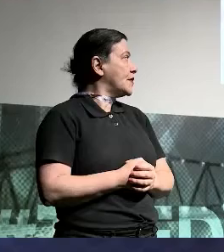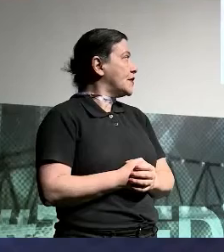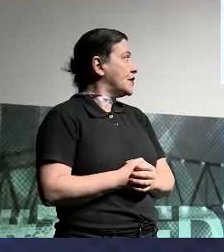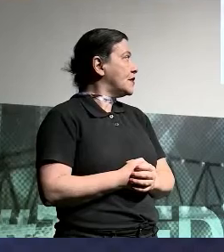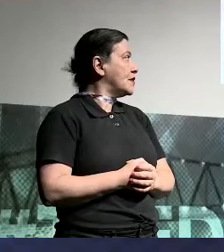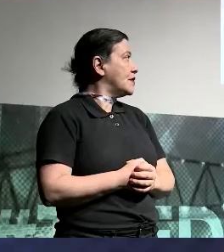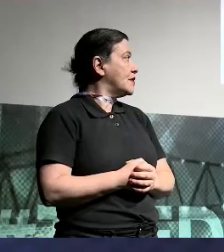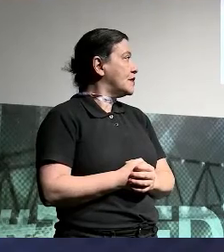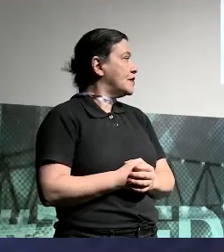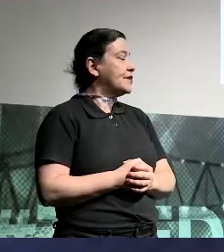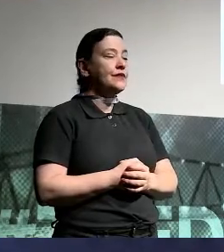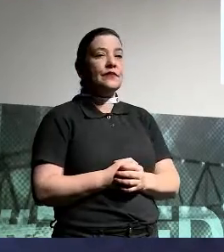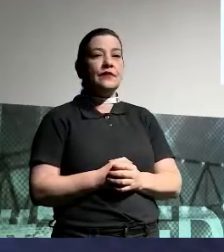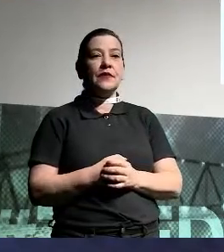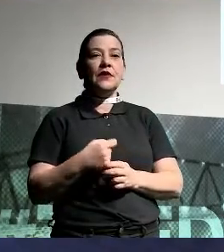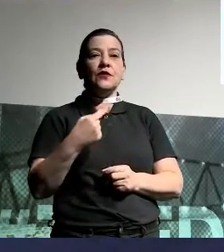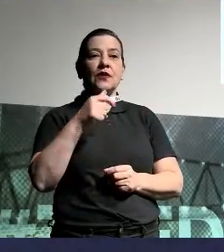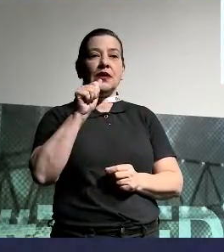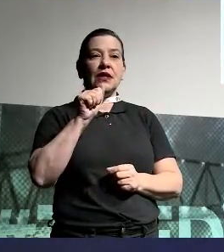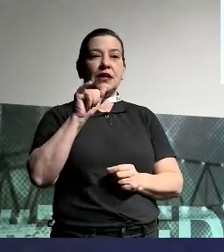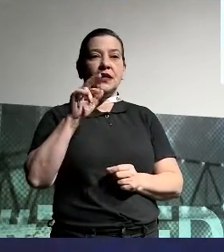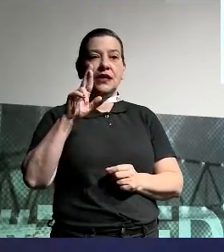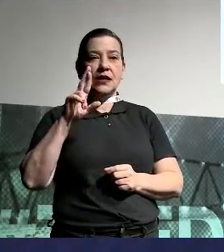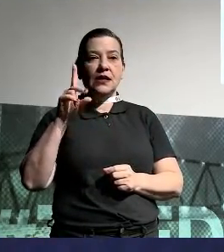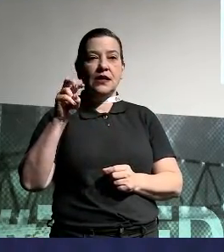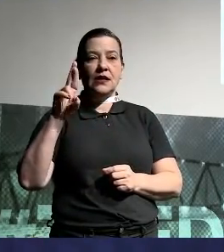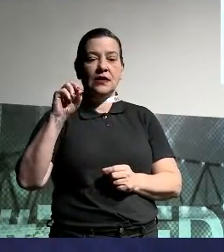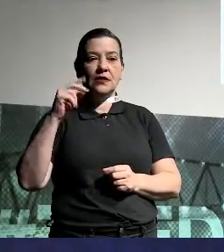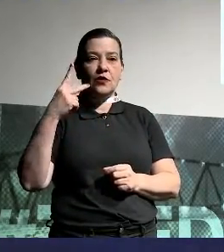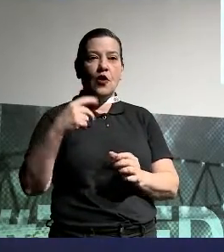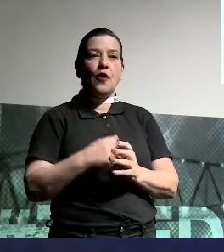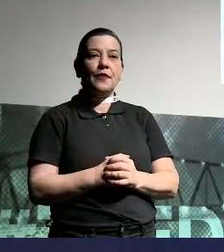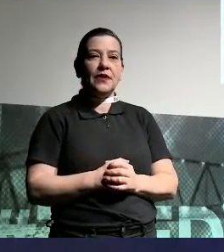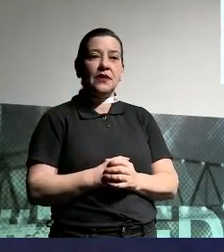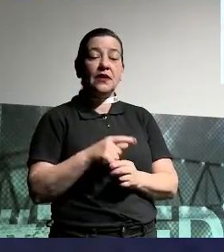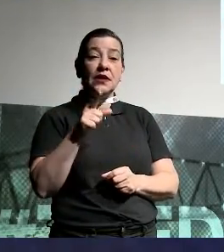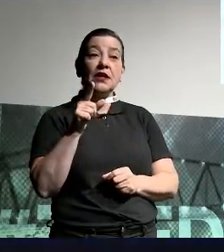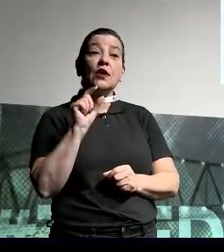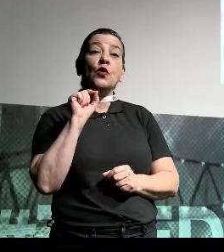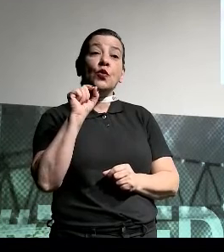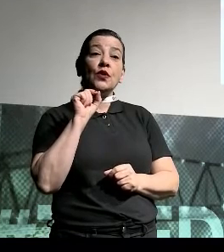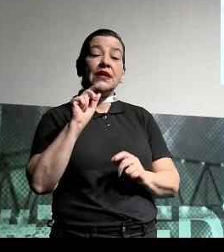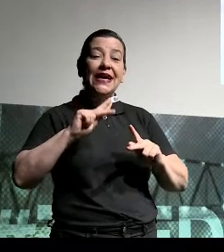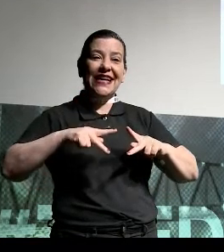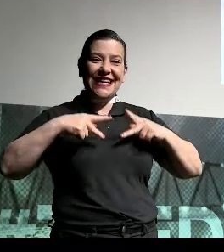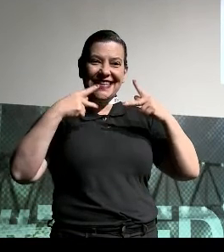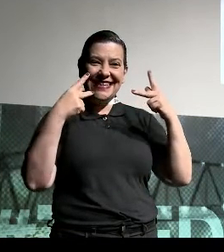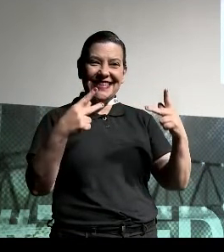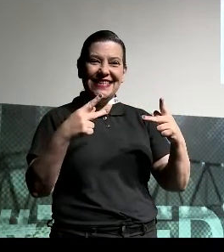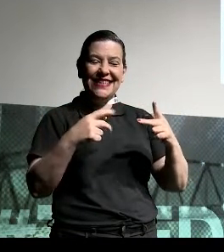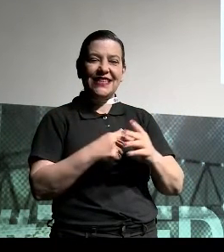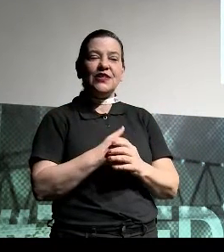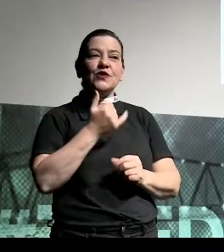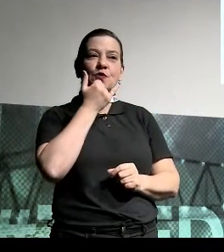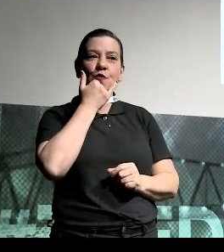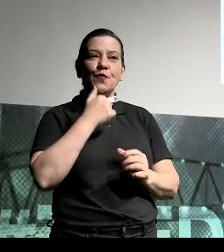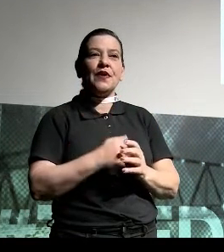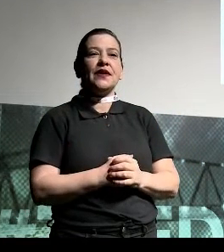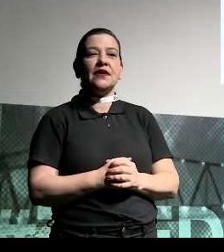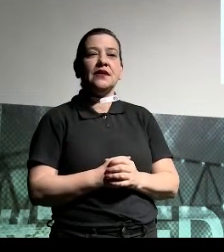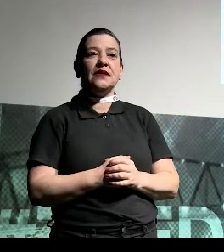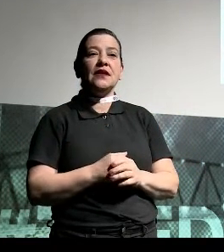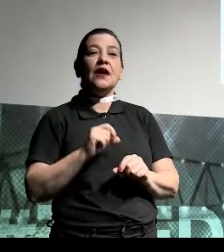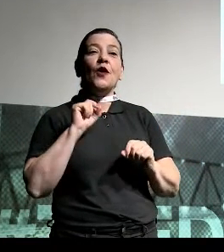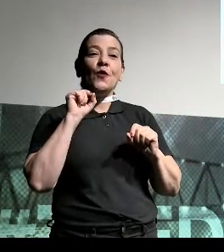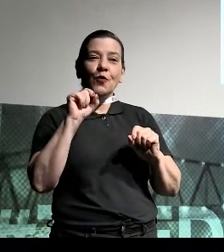Infinity Pay, da CloudWalk, está fazendo um airdrop de 100 BRLCs para quem colocar o link... quem colocar o endereço